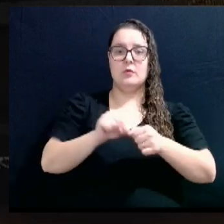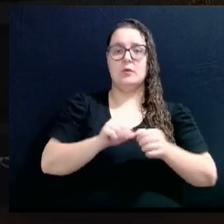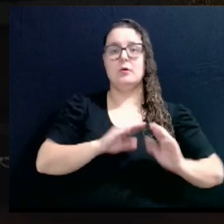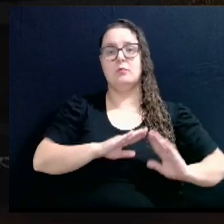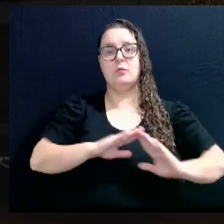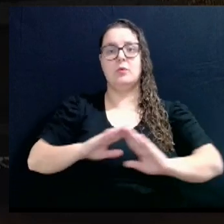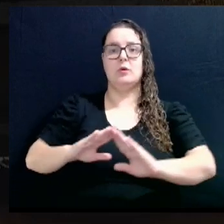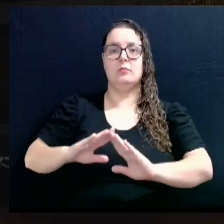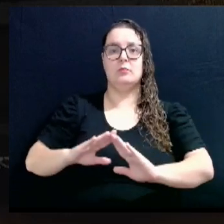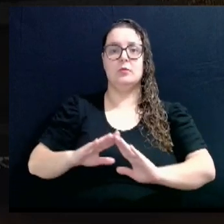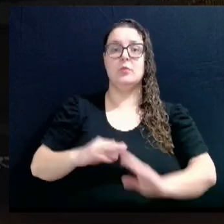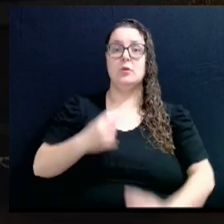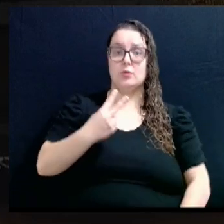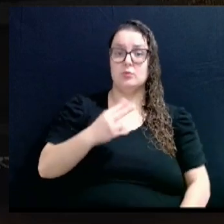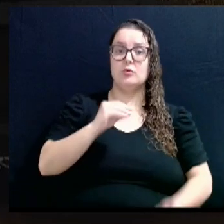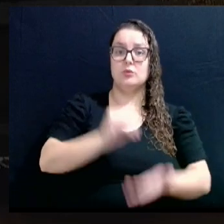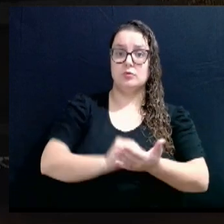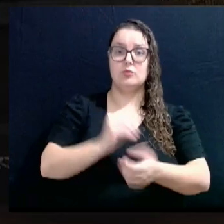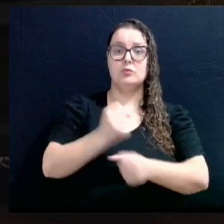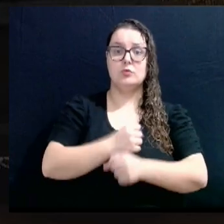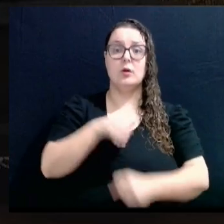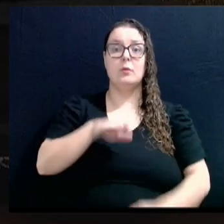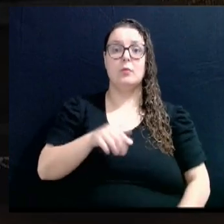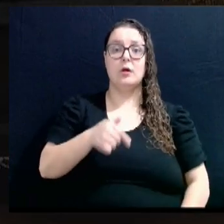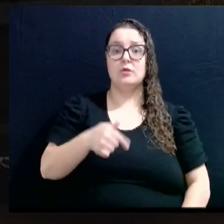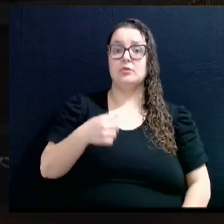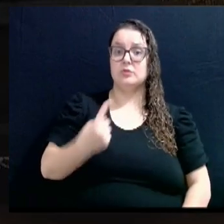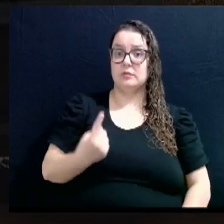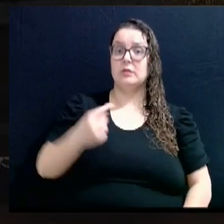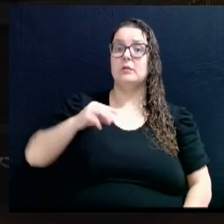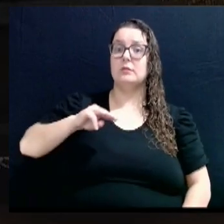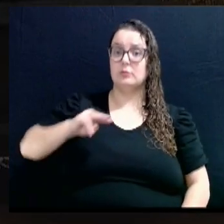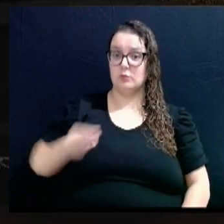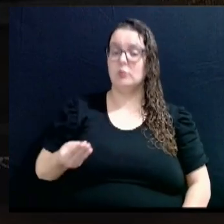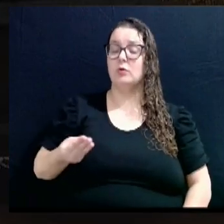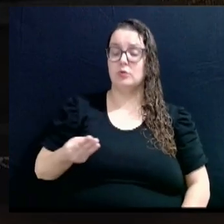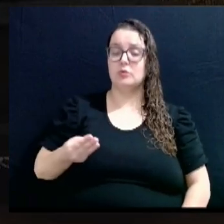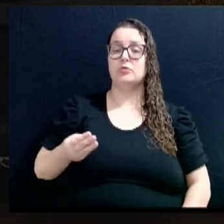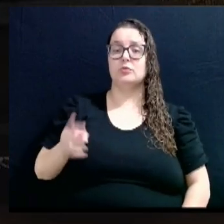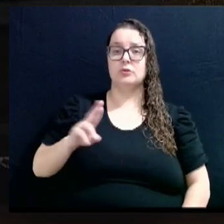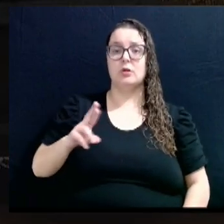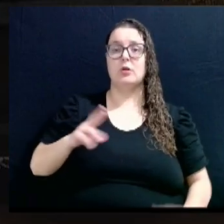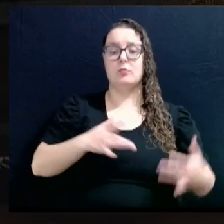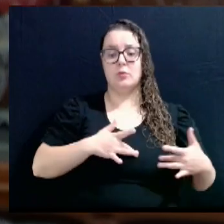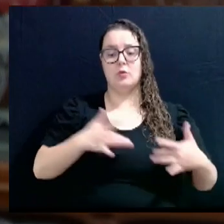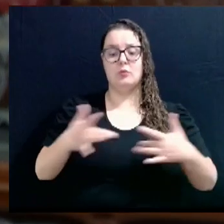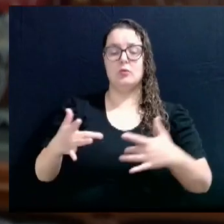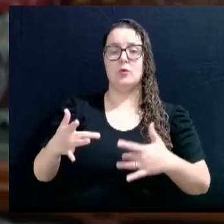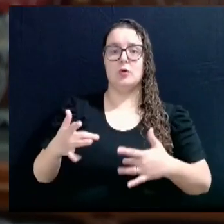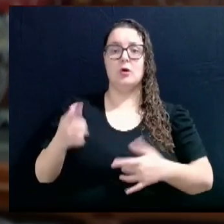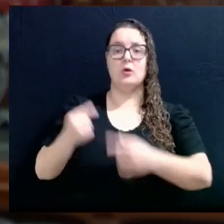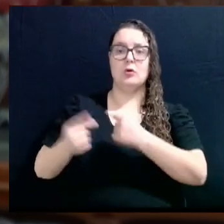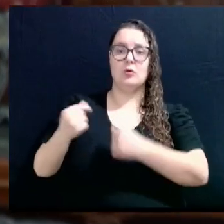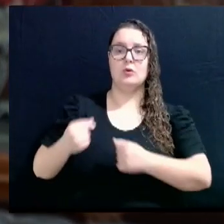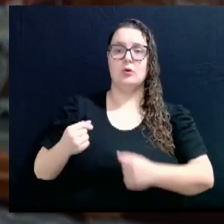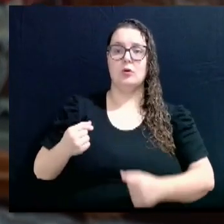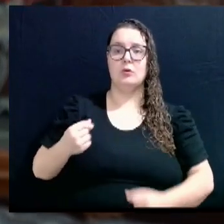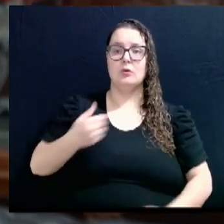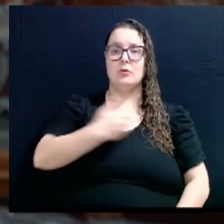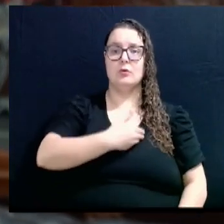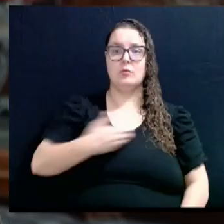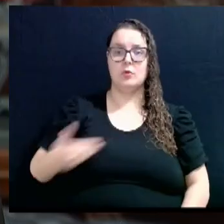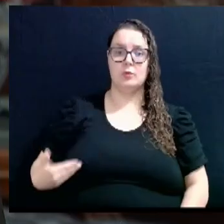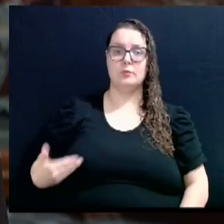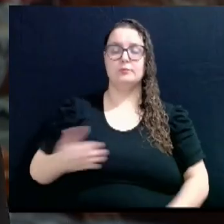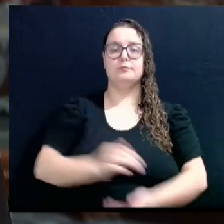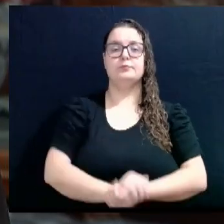2 últimos anos, mais de R$71 milhões foram repassados aos cofres públicos. Uma recomendação do Tribunal de Contas,